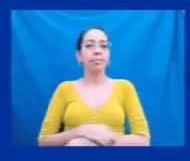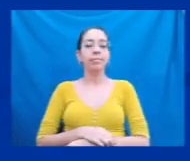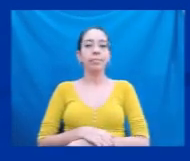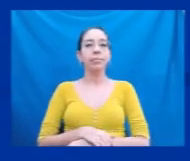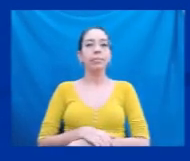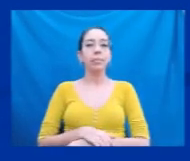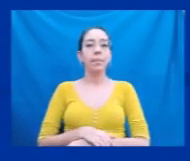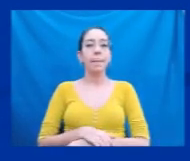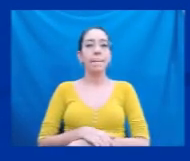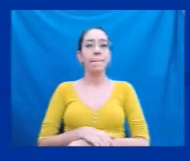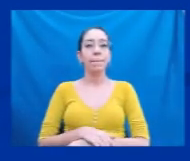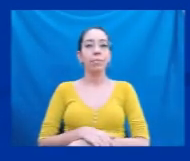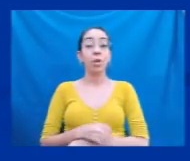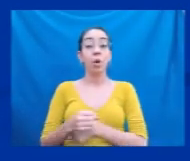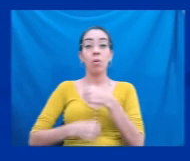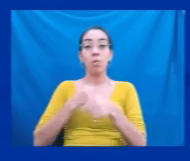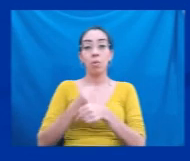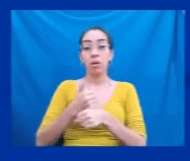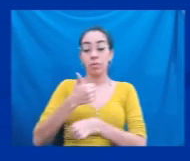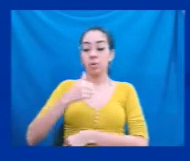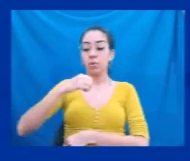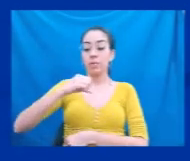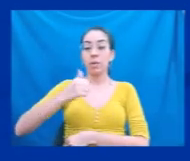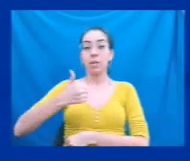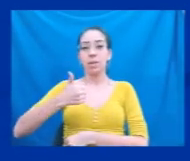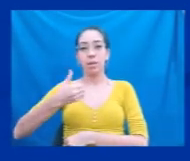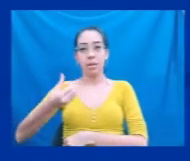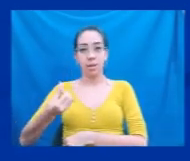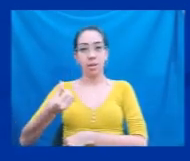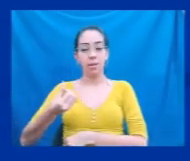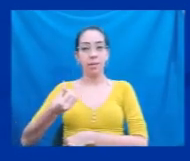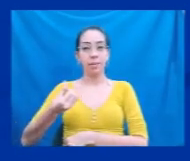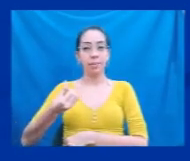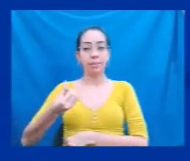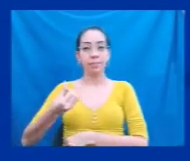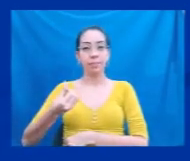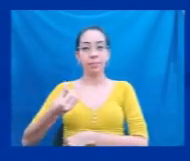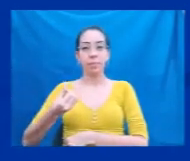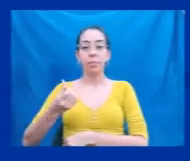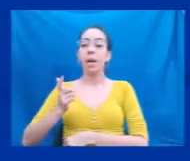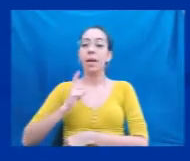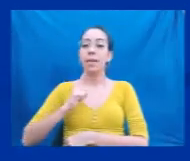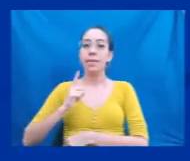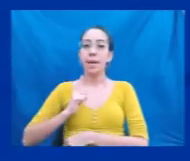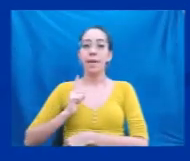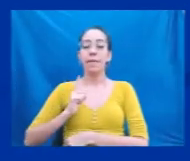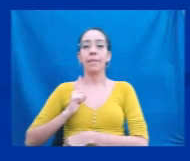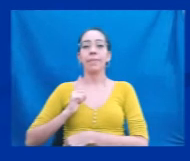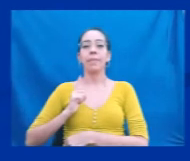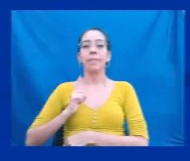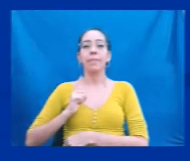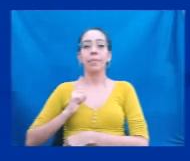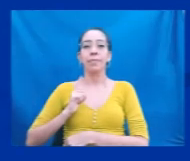Em 2 de abril de 1916, na realidade até antes desse caso que eu citei, no Reino Unido, né, no dia 2 de